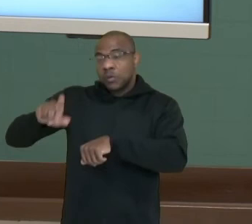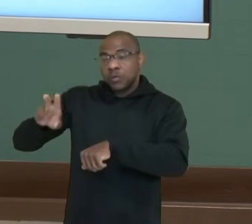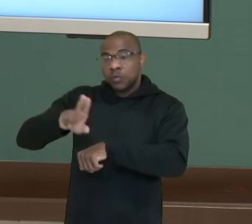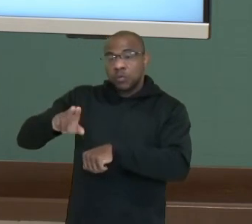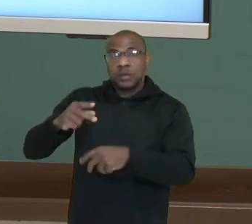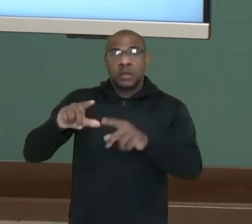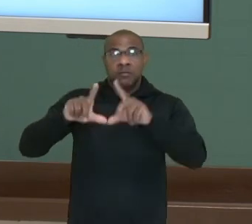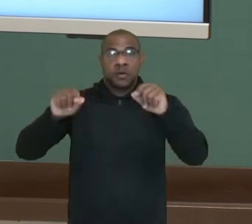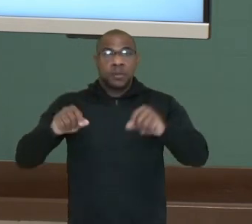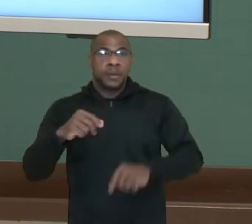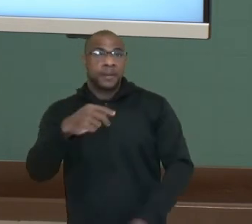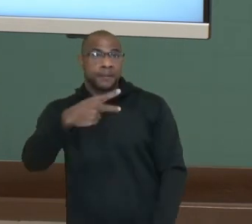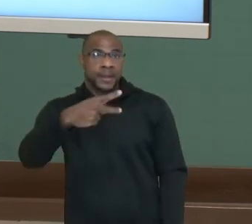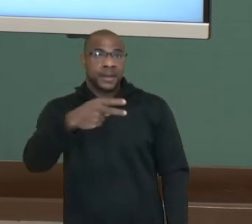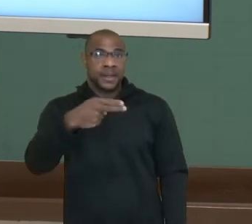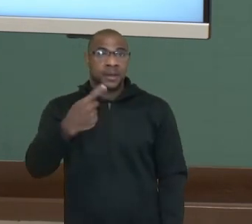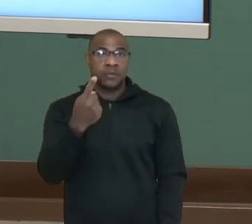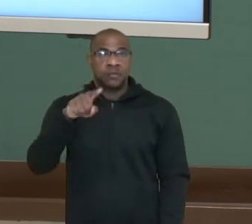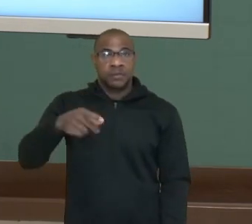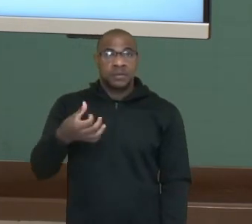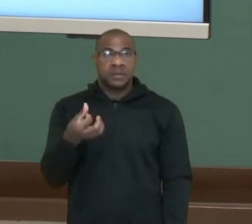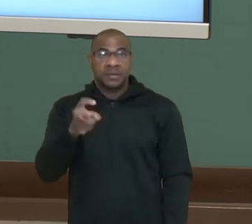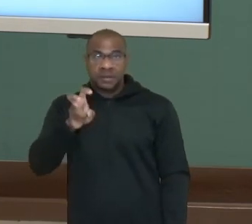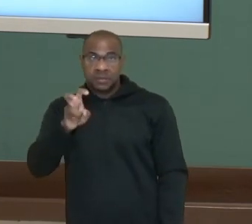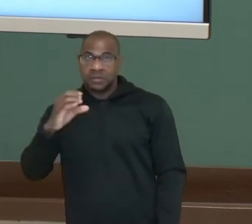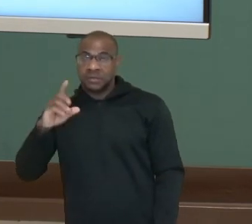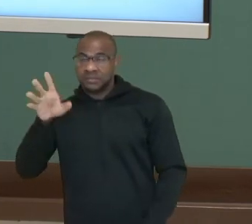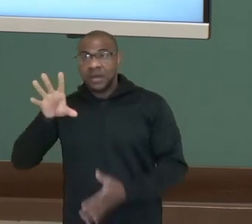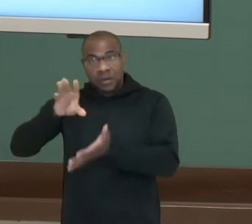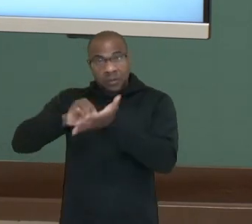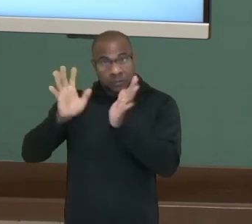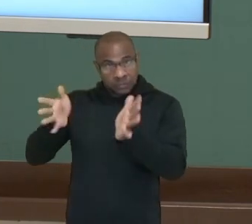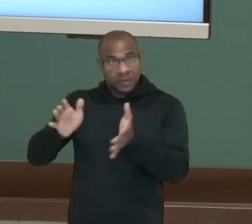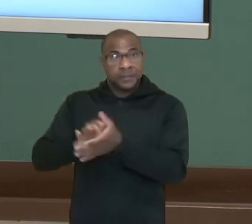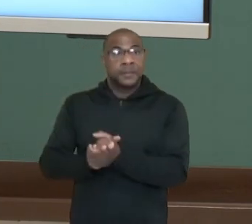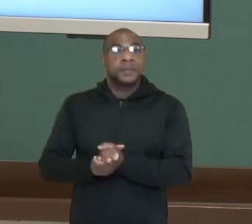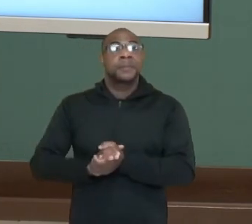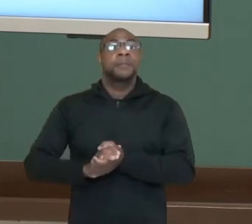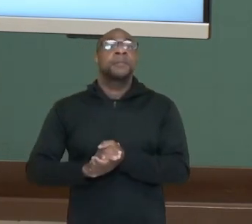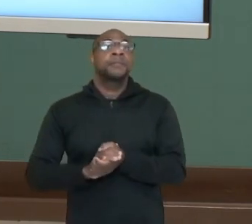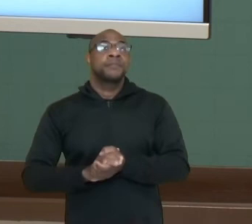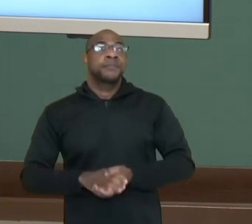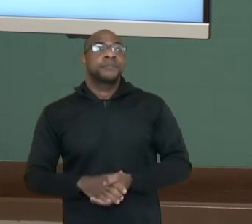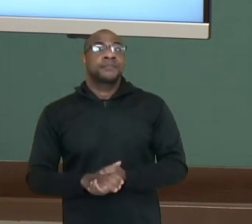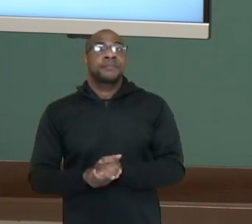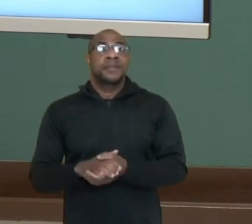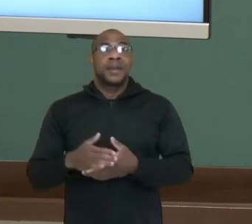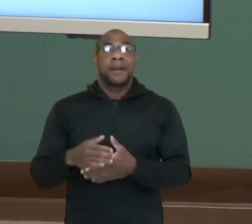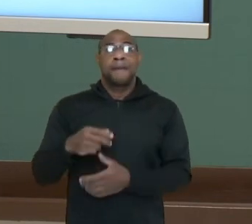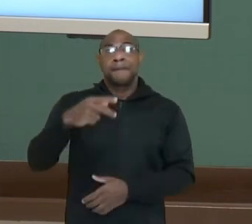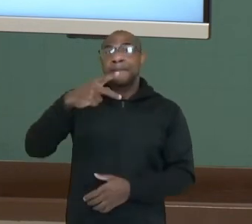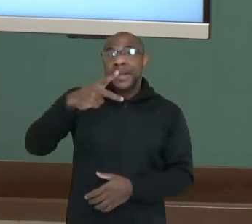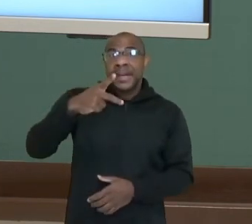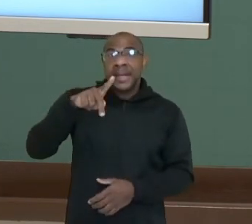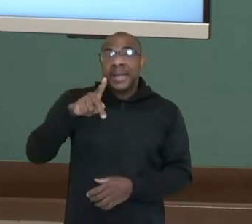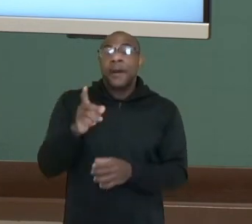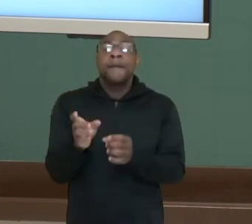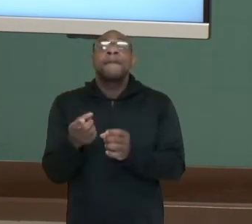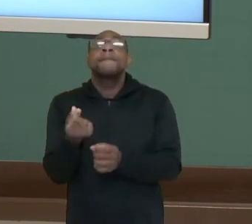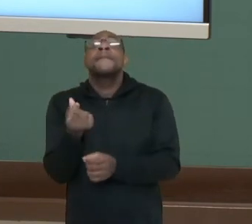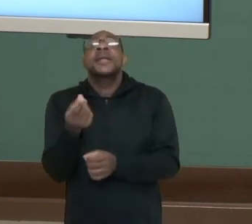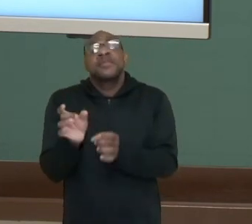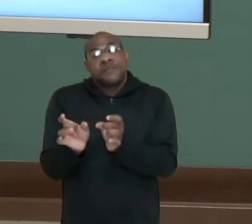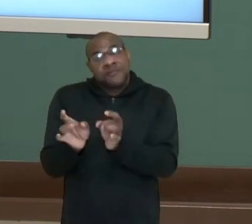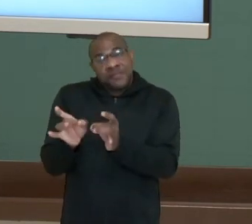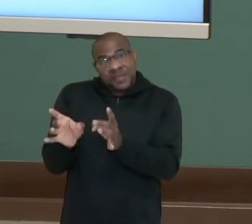igual 1,65C. Você já copiou isso aí? Na qual P representa o preço de venda e C o preço de custo de